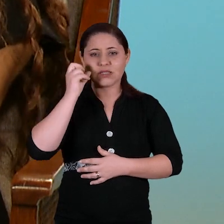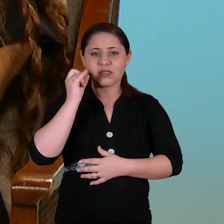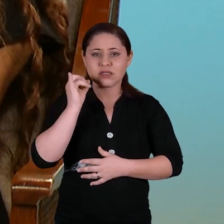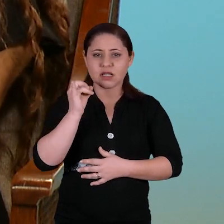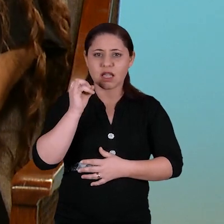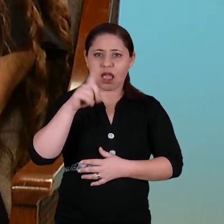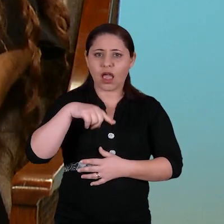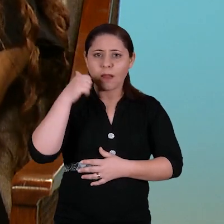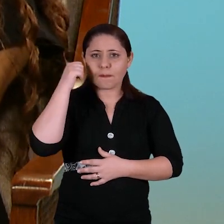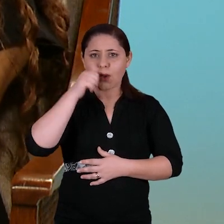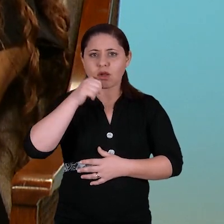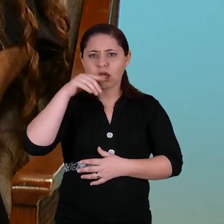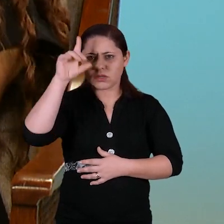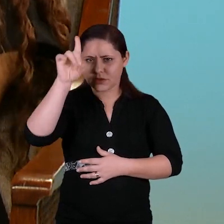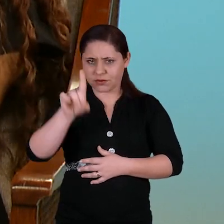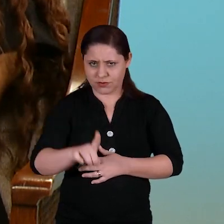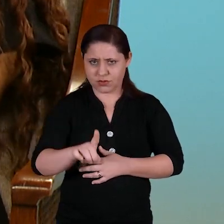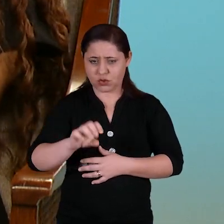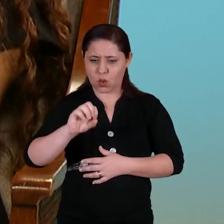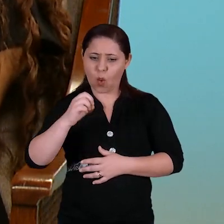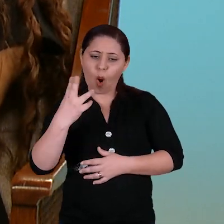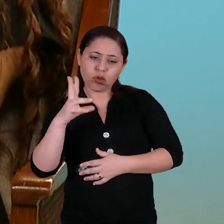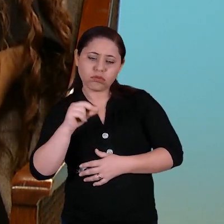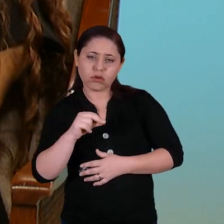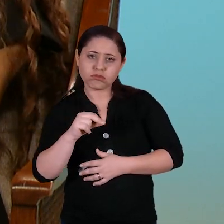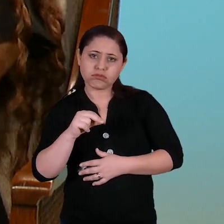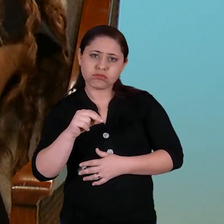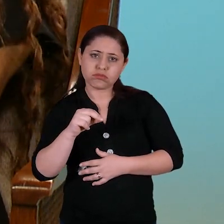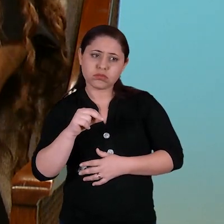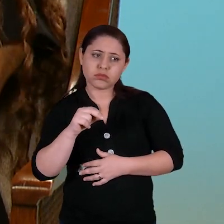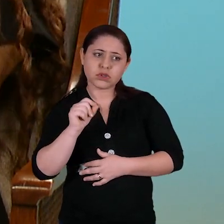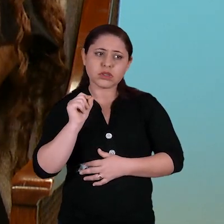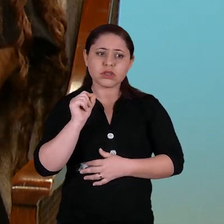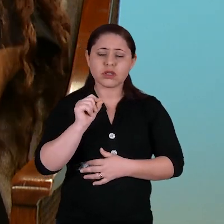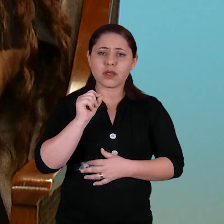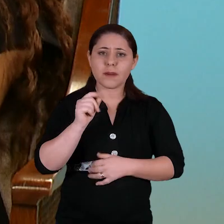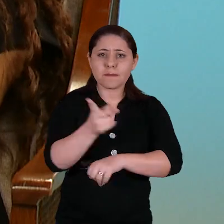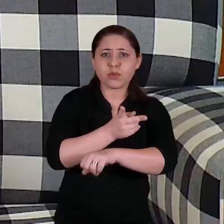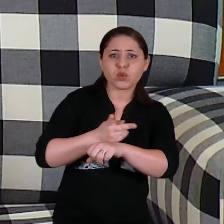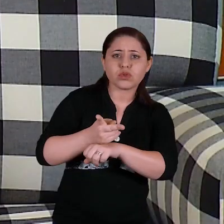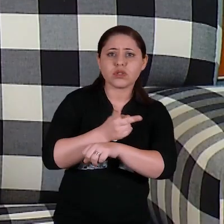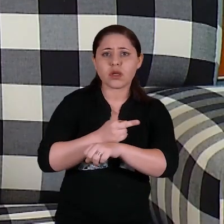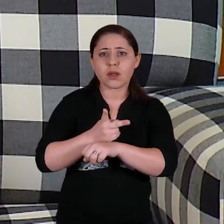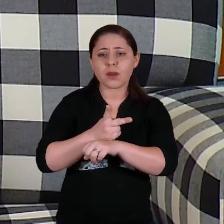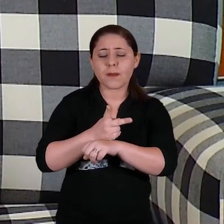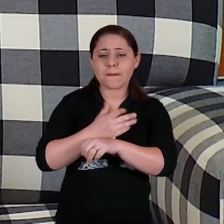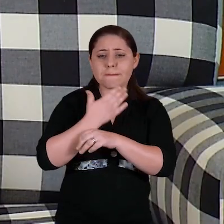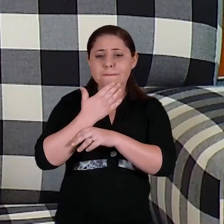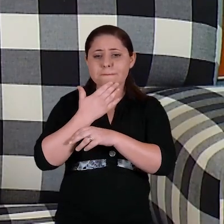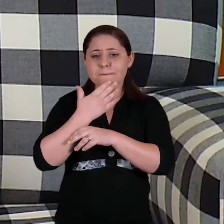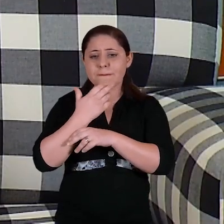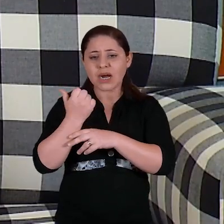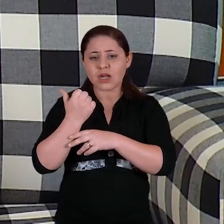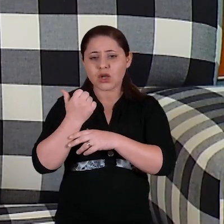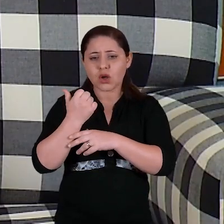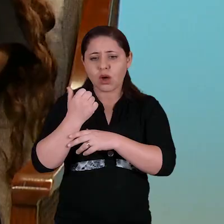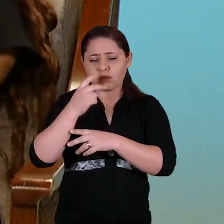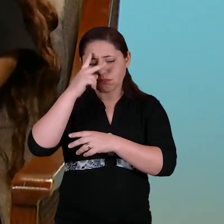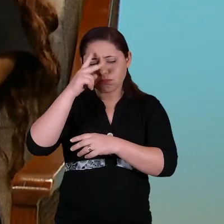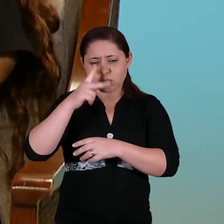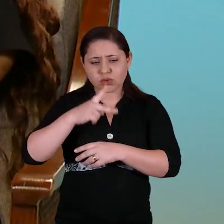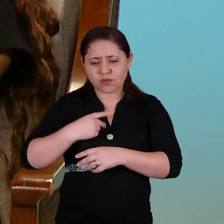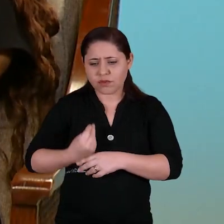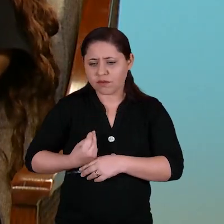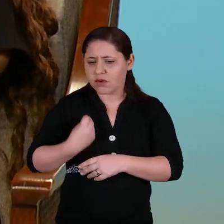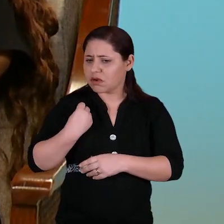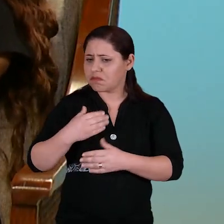é mulher e tem deficiência ou não, que você busque o melhor de si, que você, sabe, viva uma vida